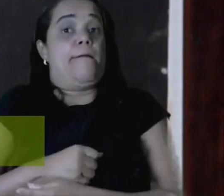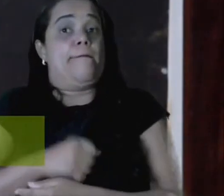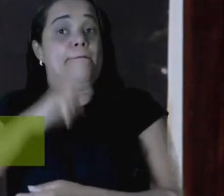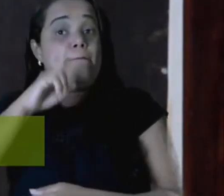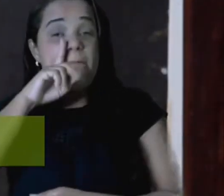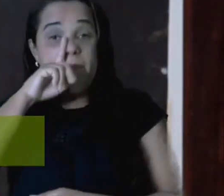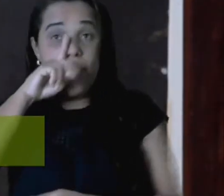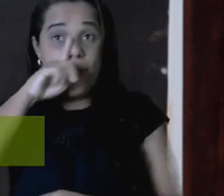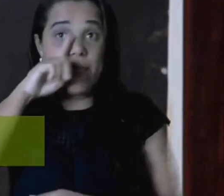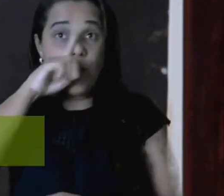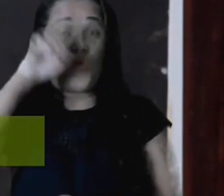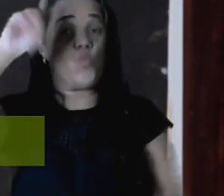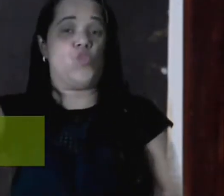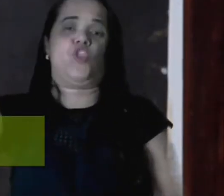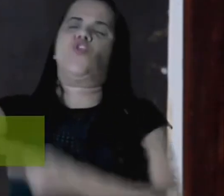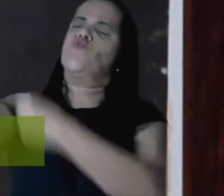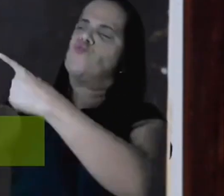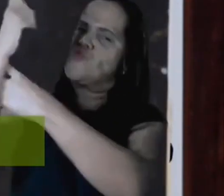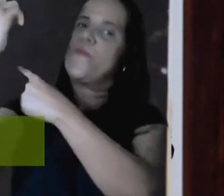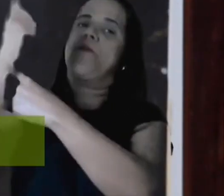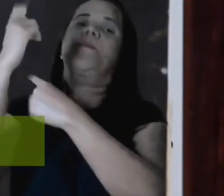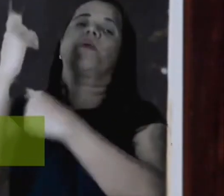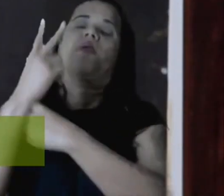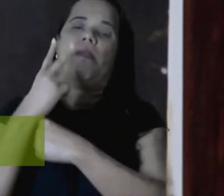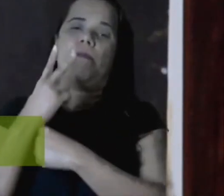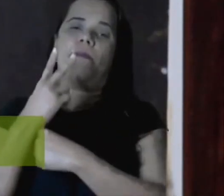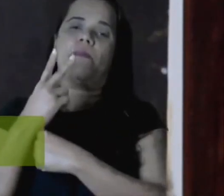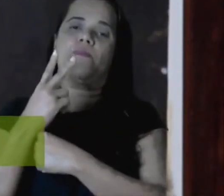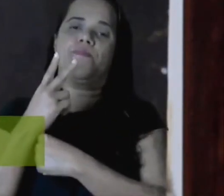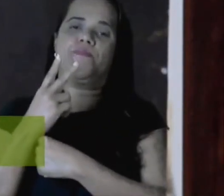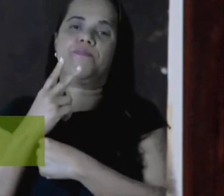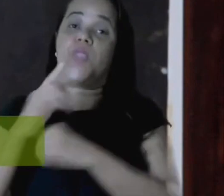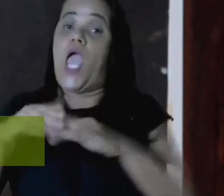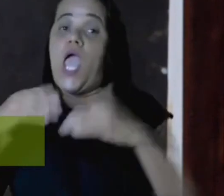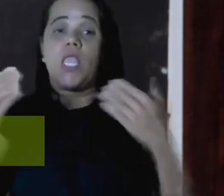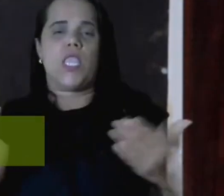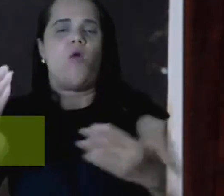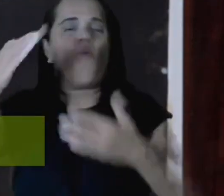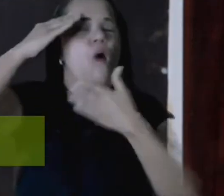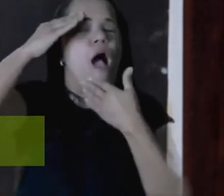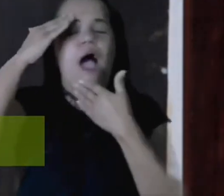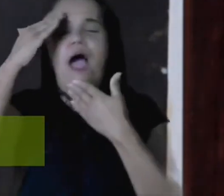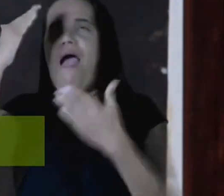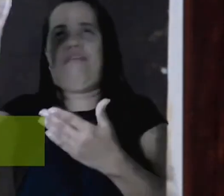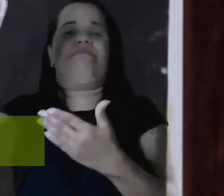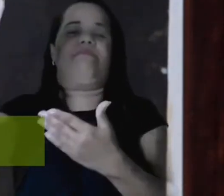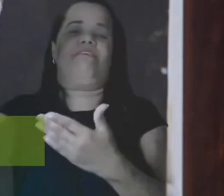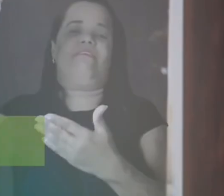perigos, sempre graças hei de dar.